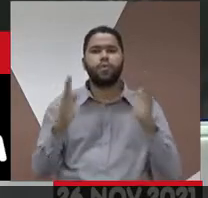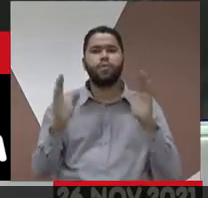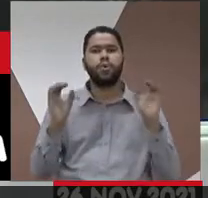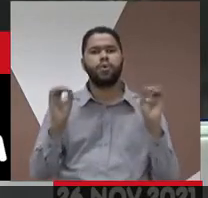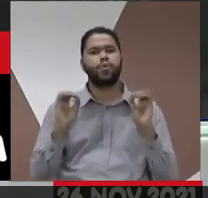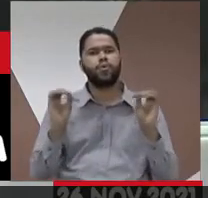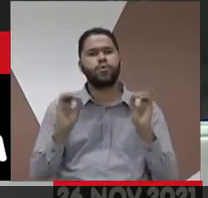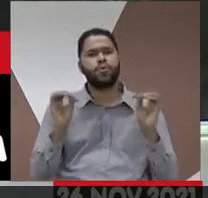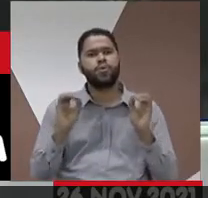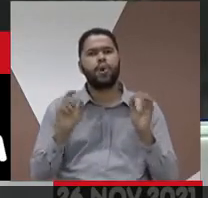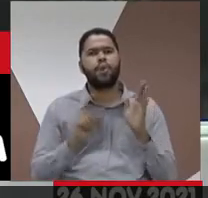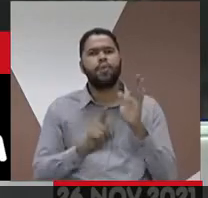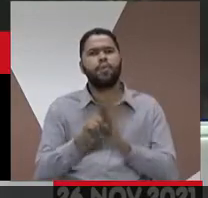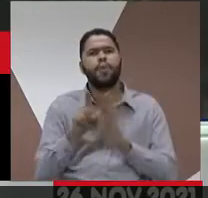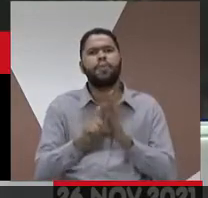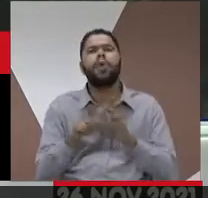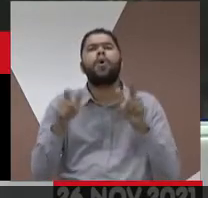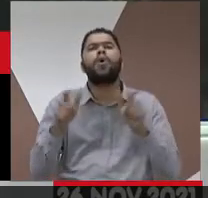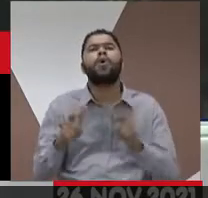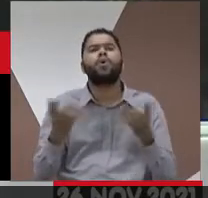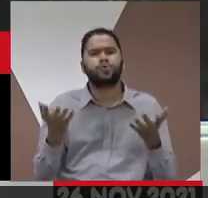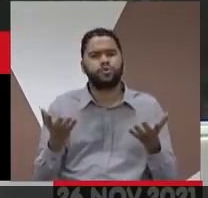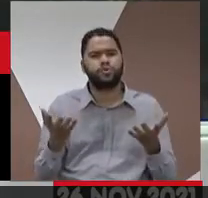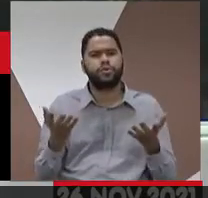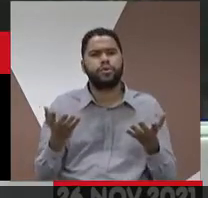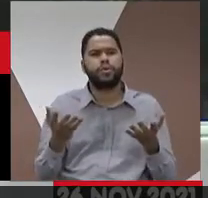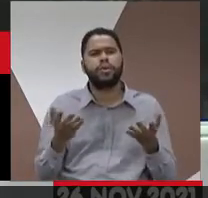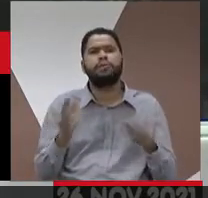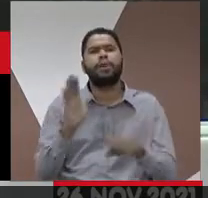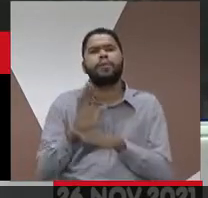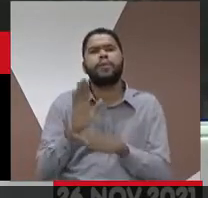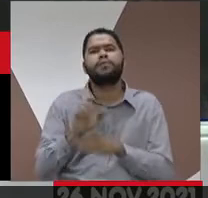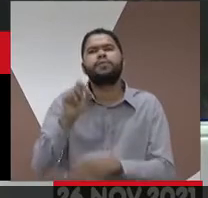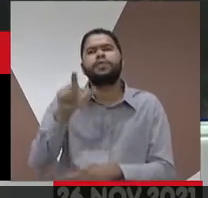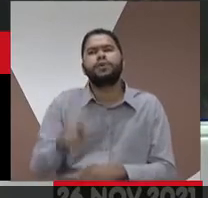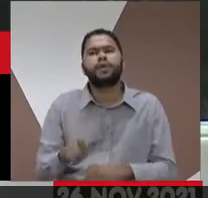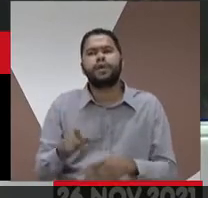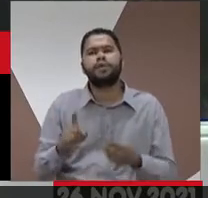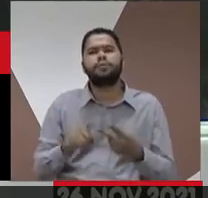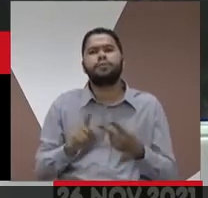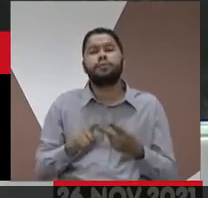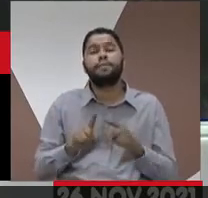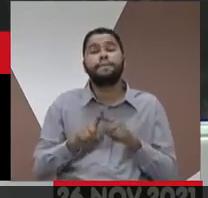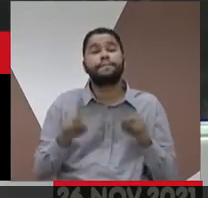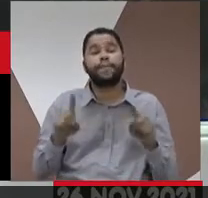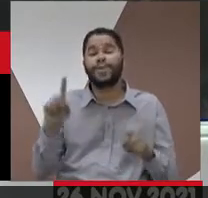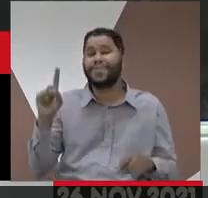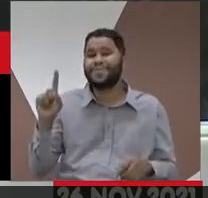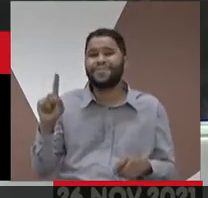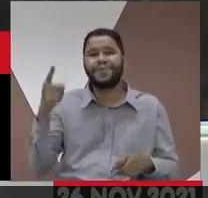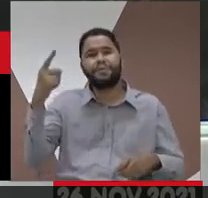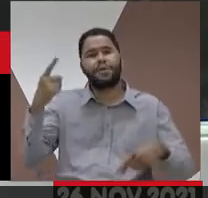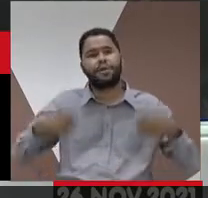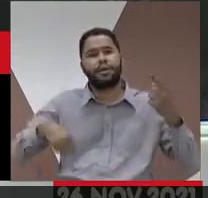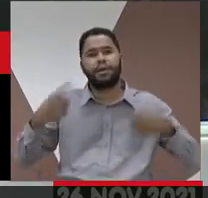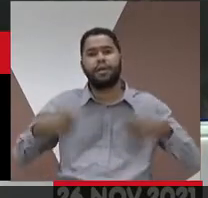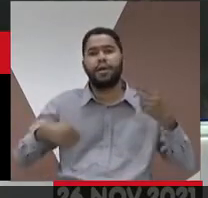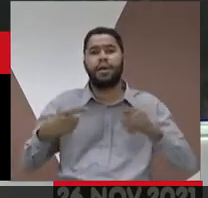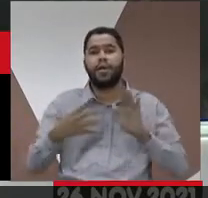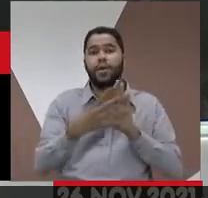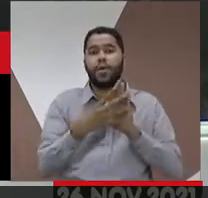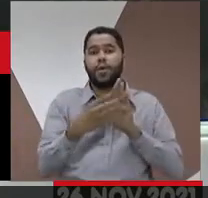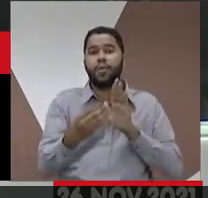o questionamento foi aonde essa obra vai, a quem ela vai beneficiar, o que ela vai ligar, mas o primeiro debate dessa obra era o seu